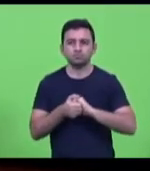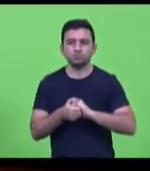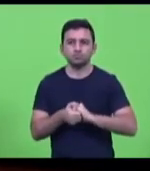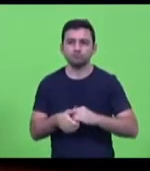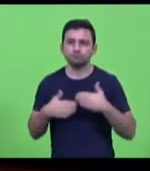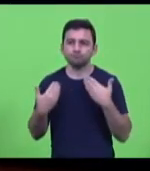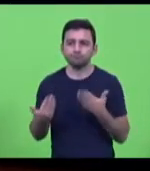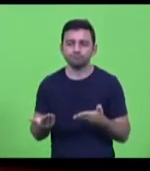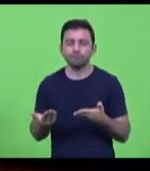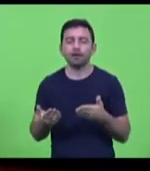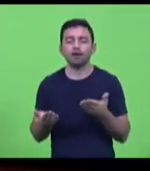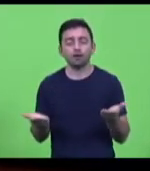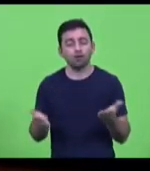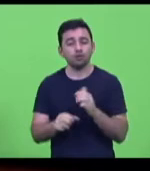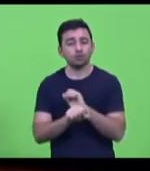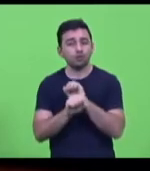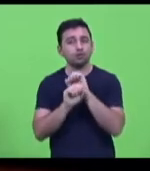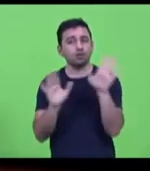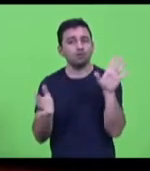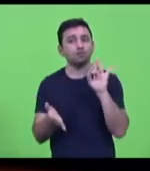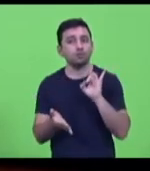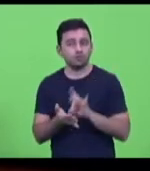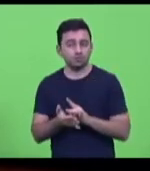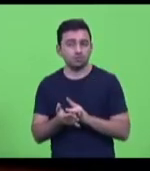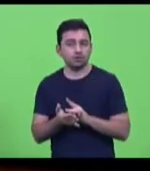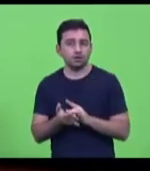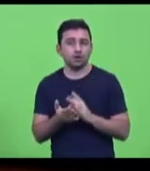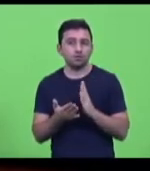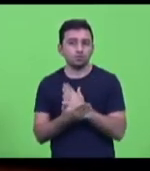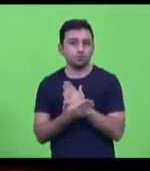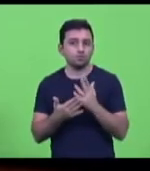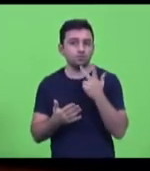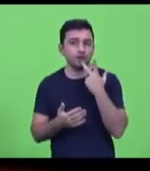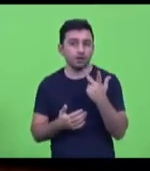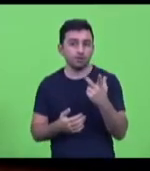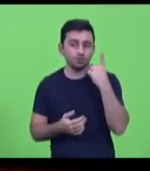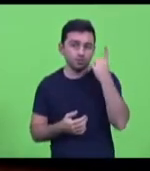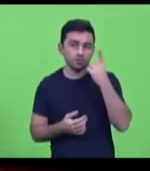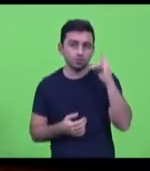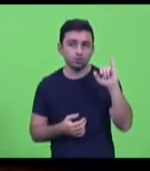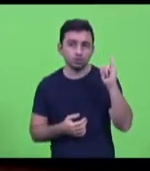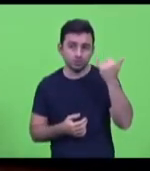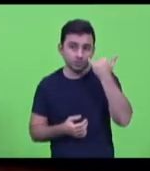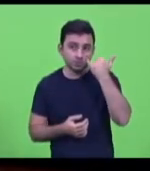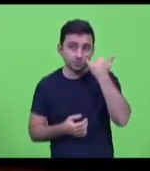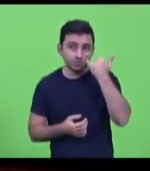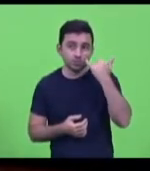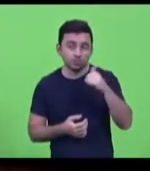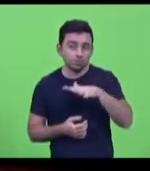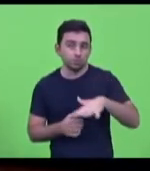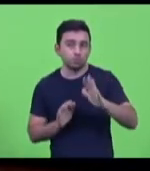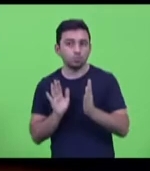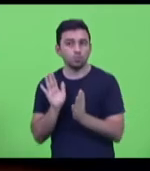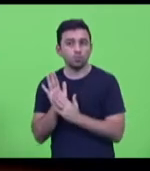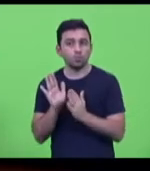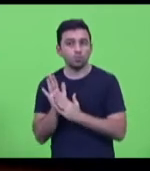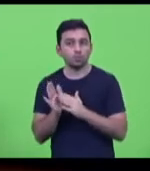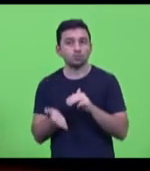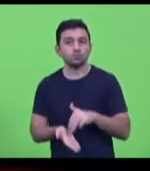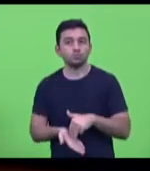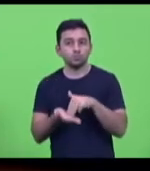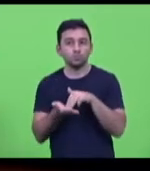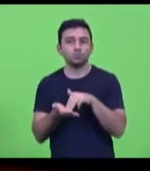vimos esclarecer os fatos sobre as afirmações feitas pelo deputado Gessé Lopes em sua proposta de moção